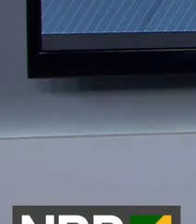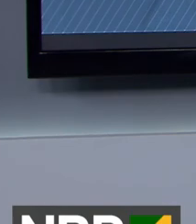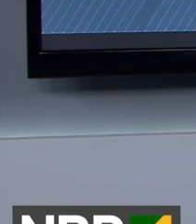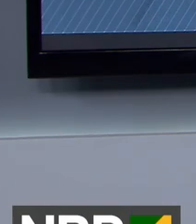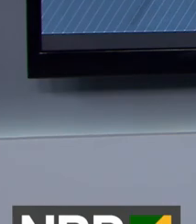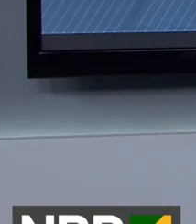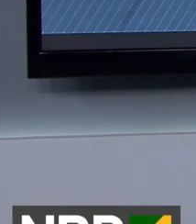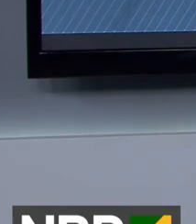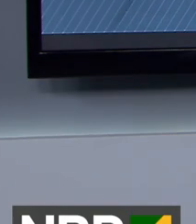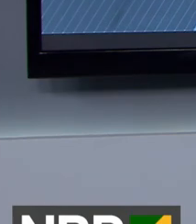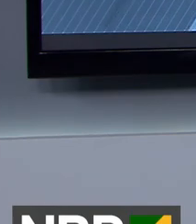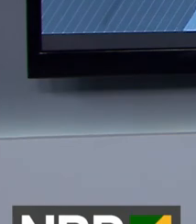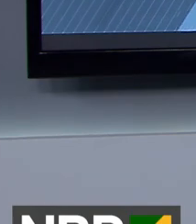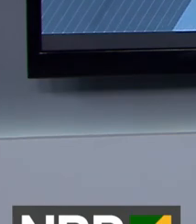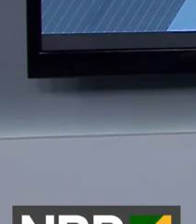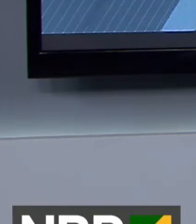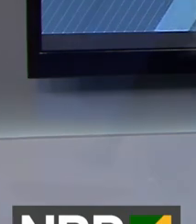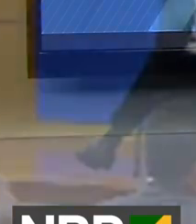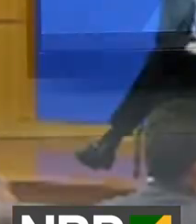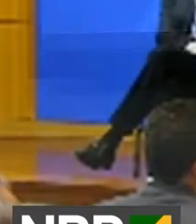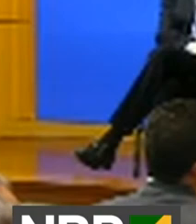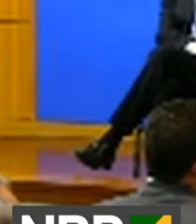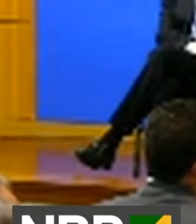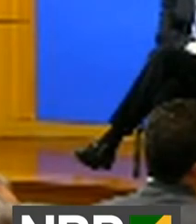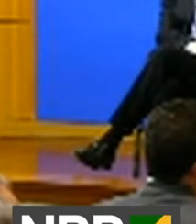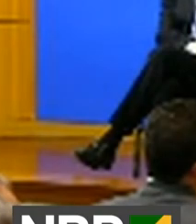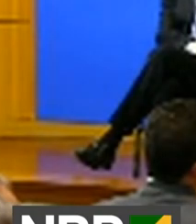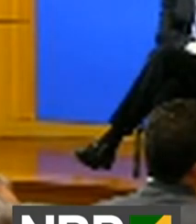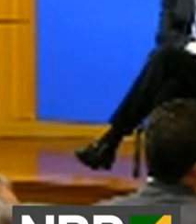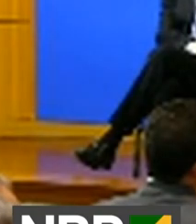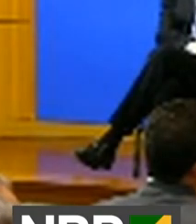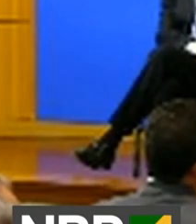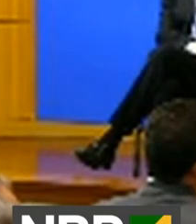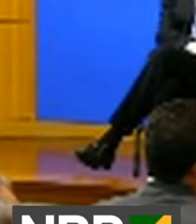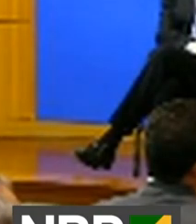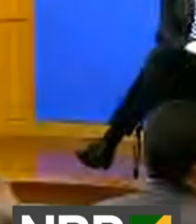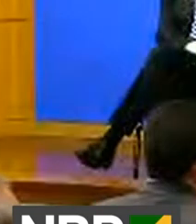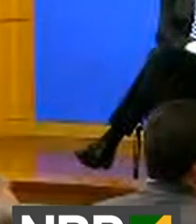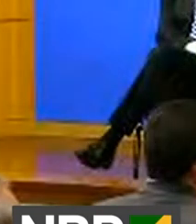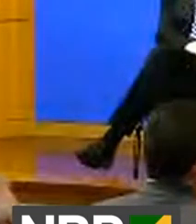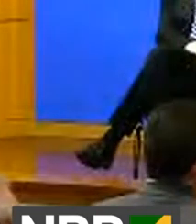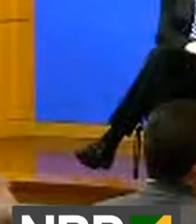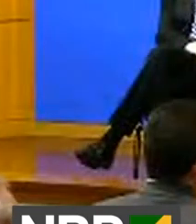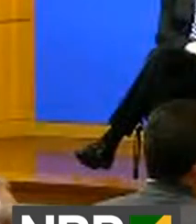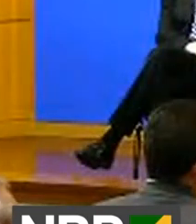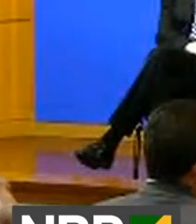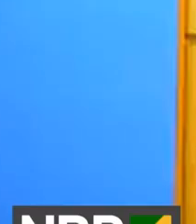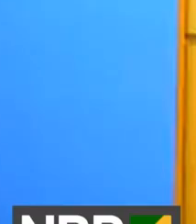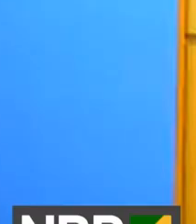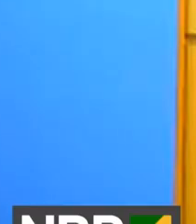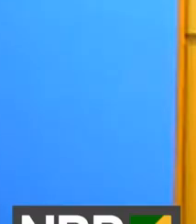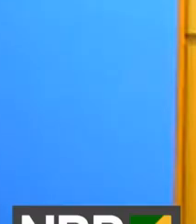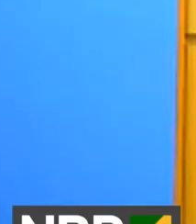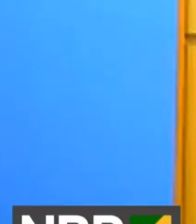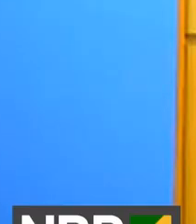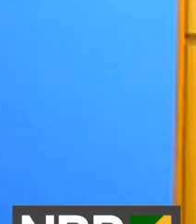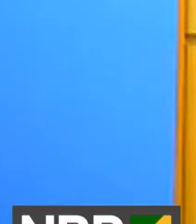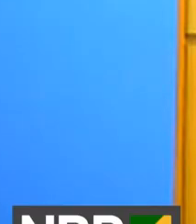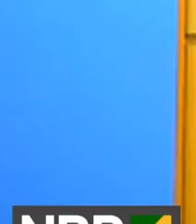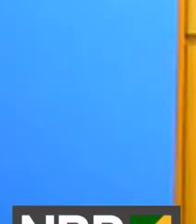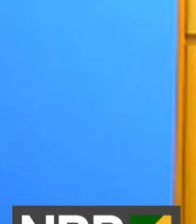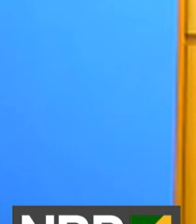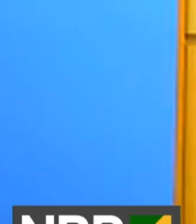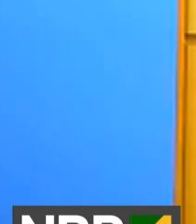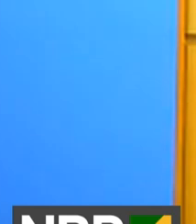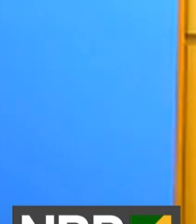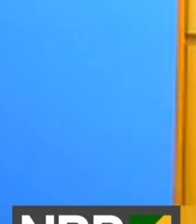Segundo a Caixa, o Produlote, que é justamente essa linha de crédito lançada hoje, é um produto inovador e diferenciado. Há de ser